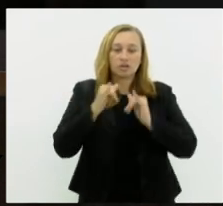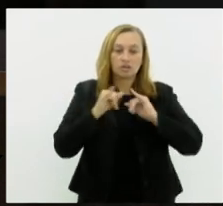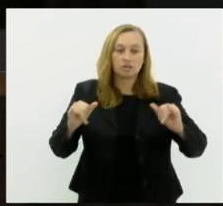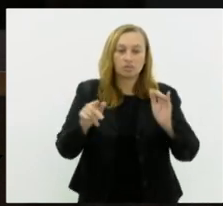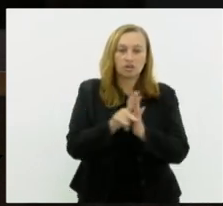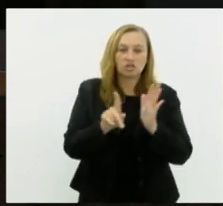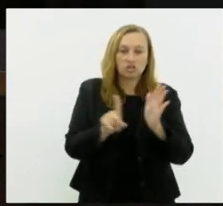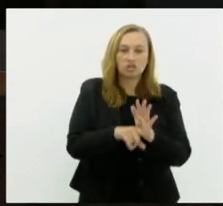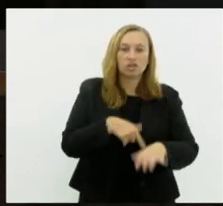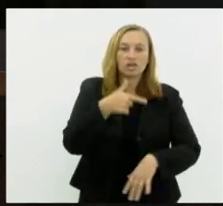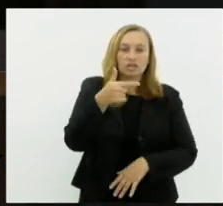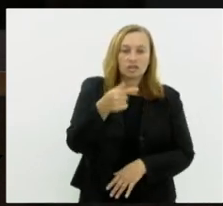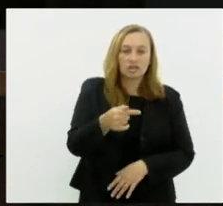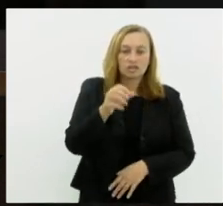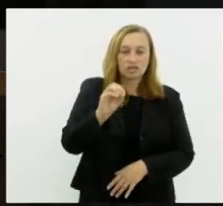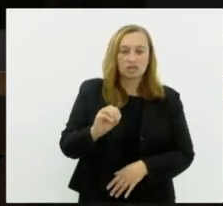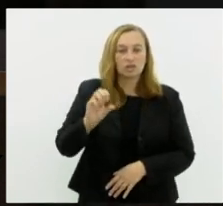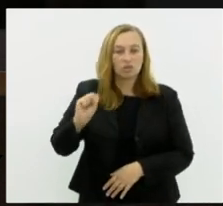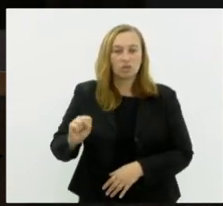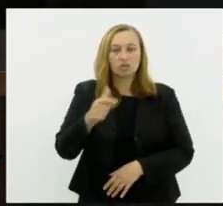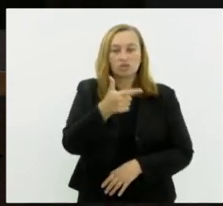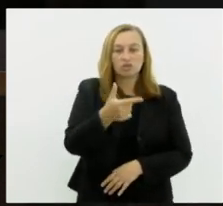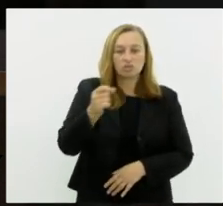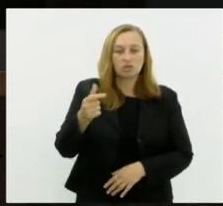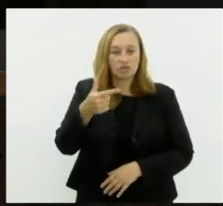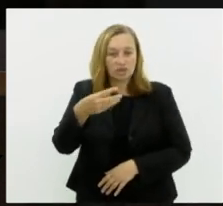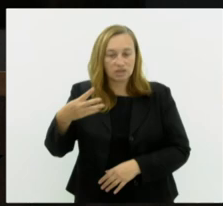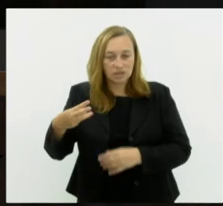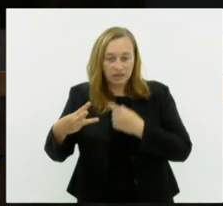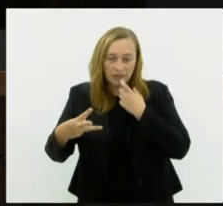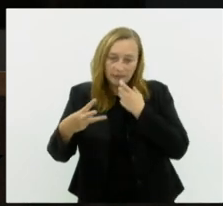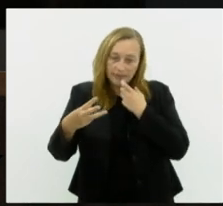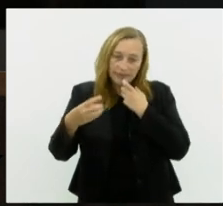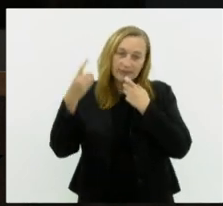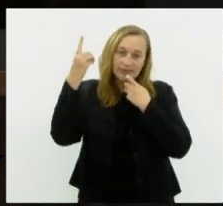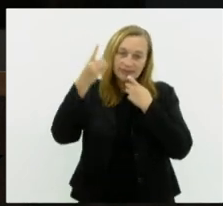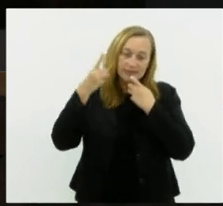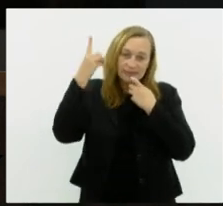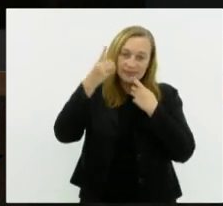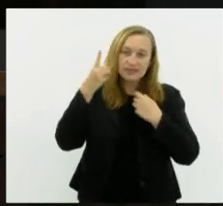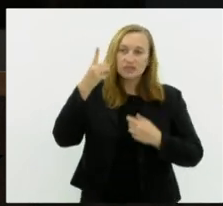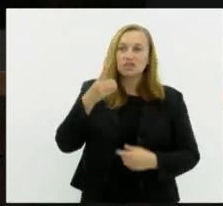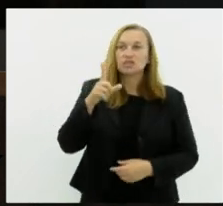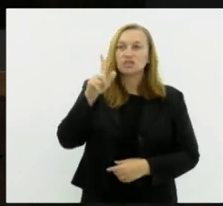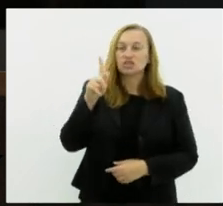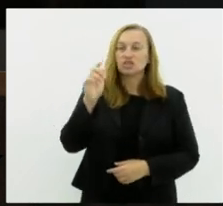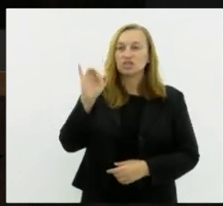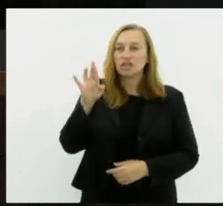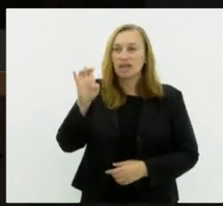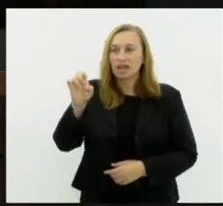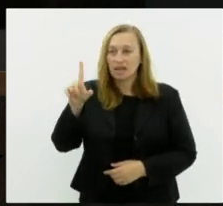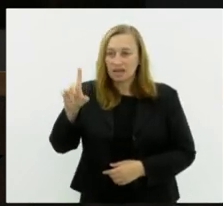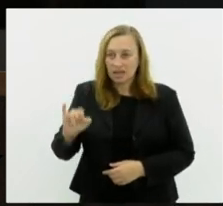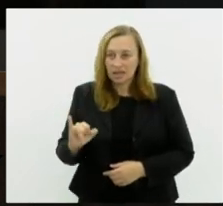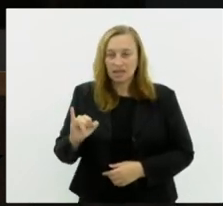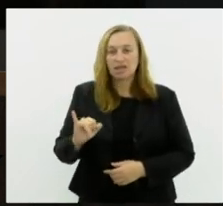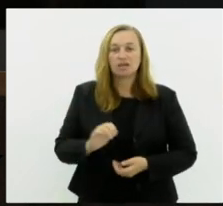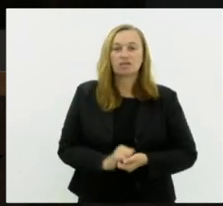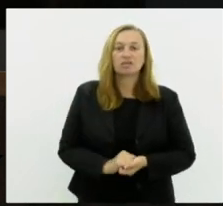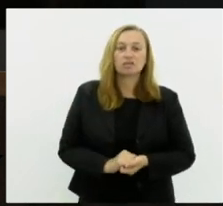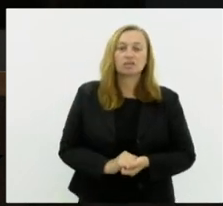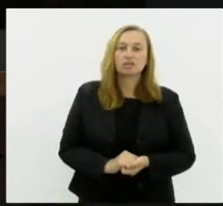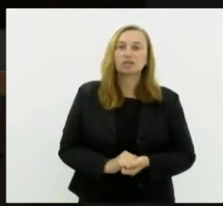lei 708 de 2023, de autoria da deputada Gisele Monteiro, que institui